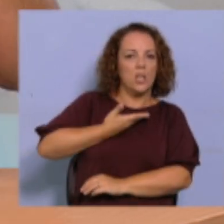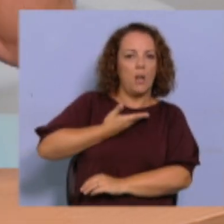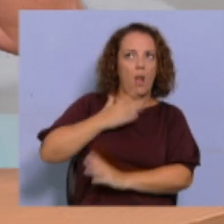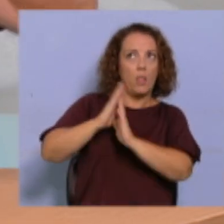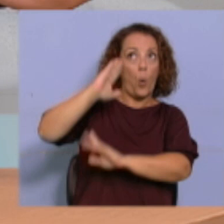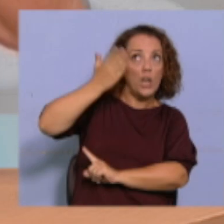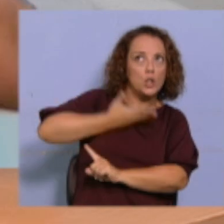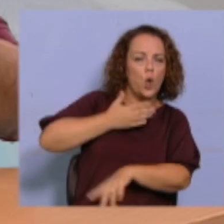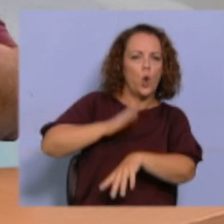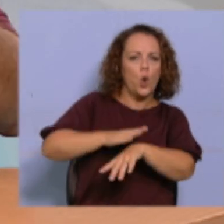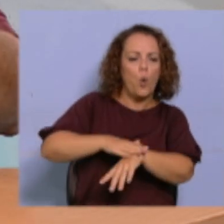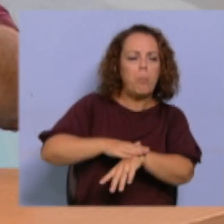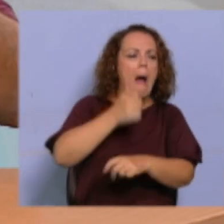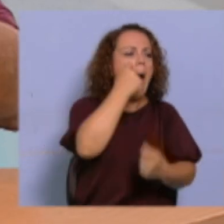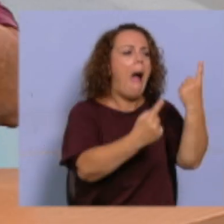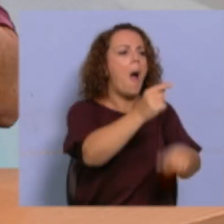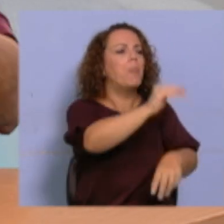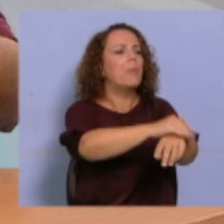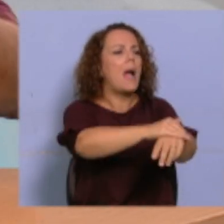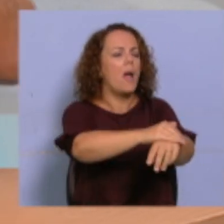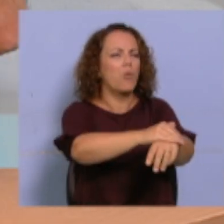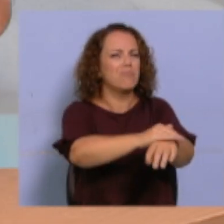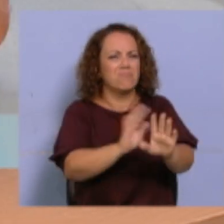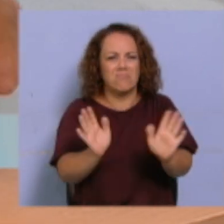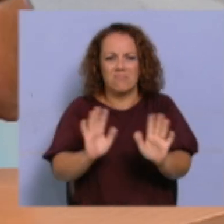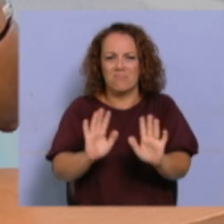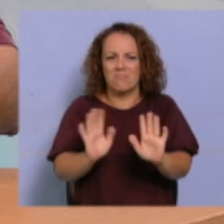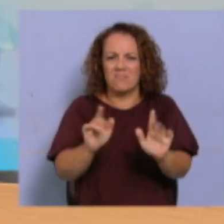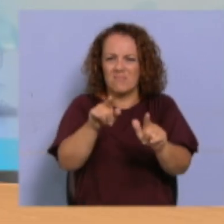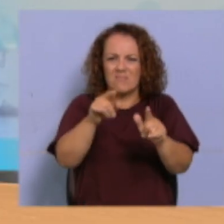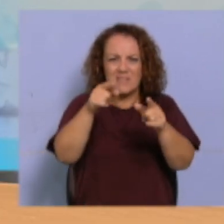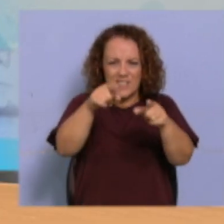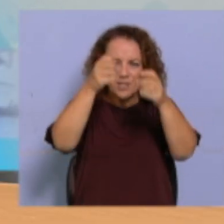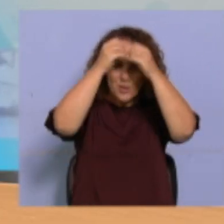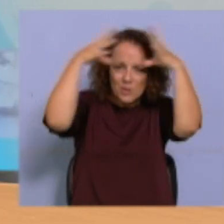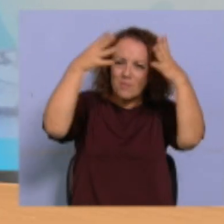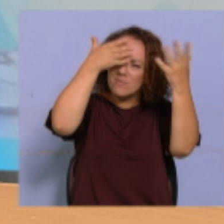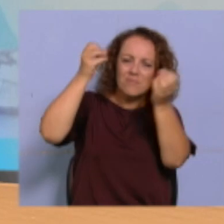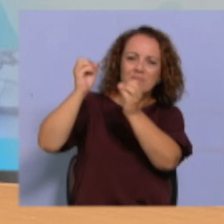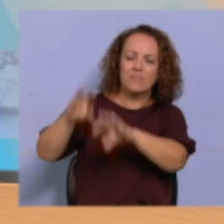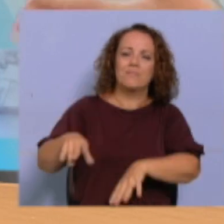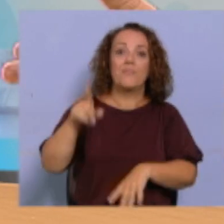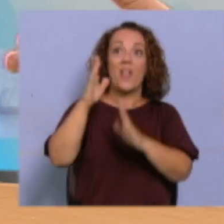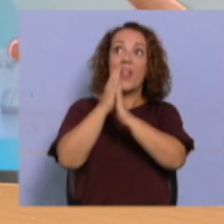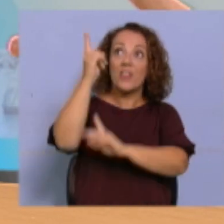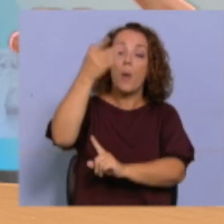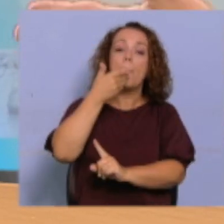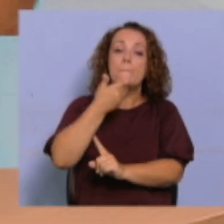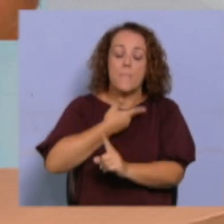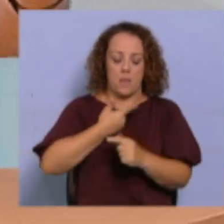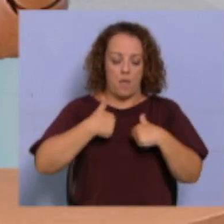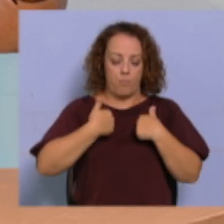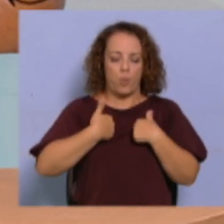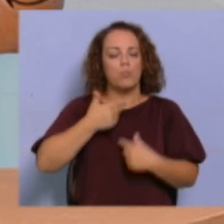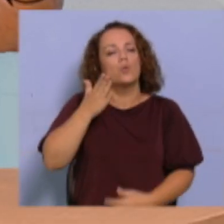por causa de pecados que alguém cometeu. É preciso acabar com essa mentalidade. Deus pede a ti, ser justo. E